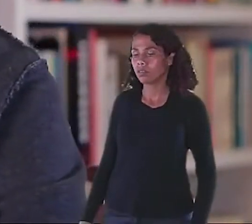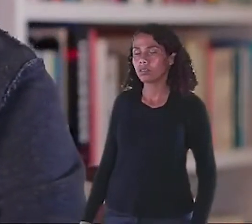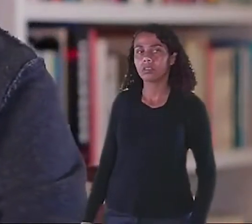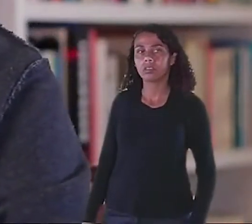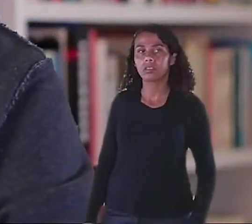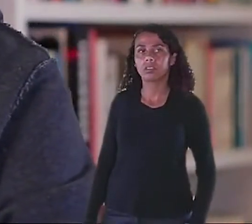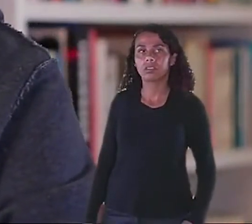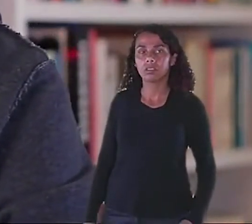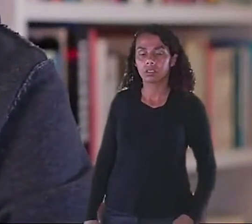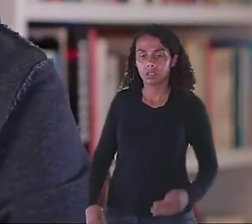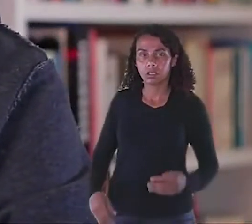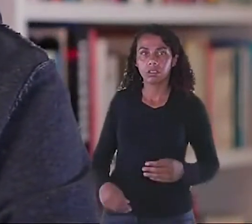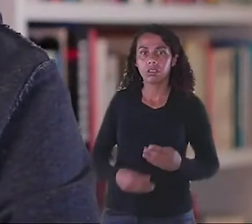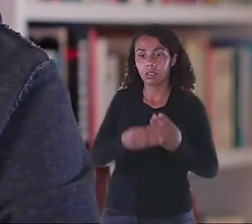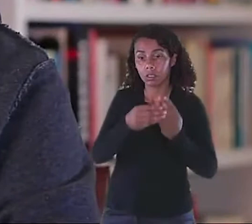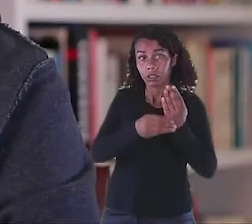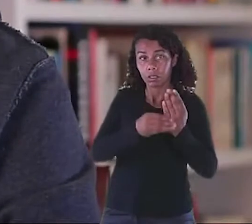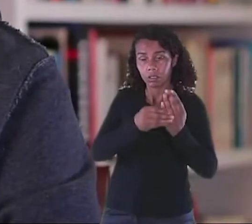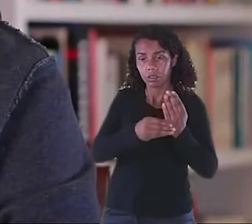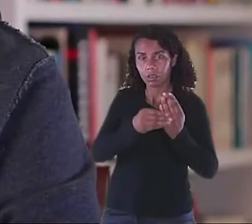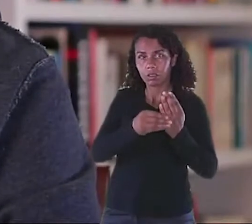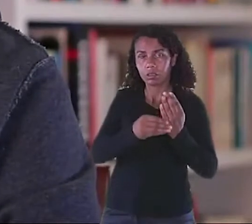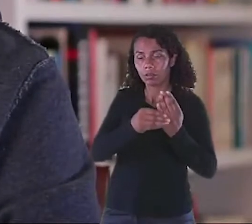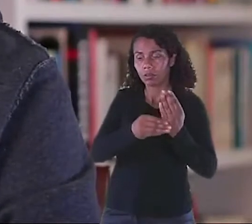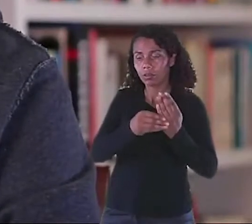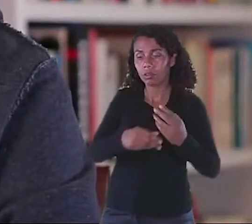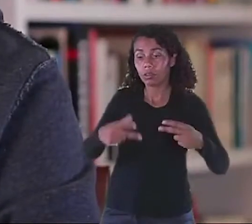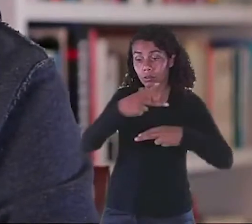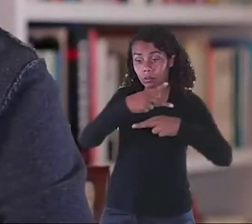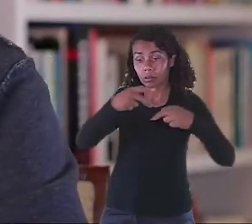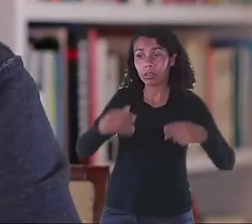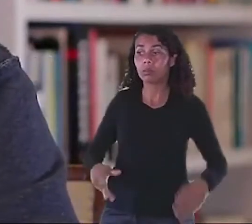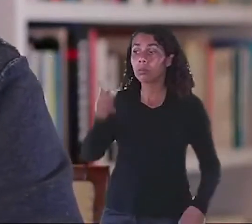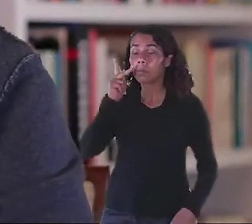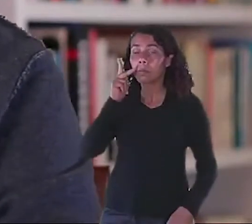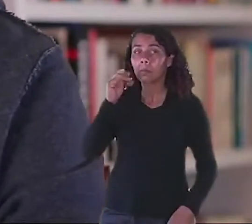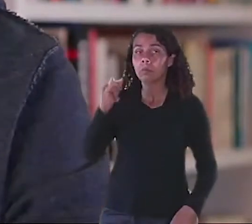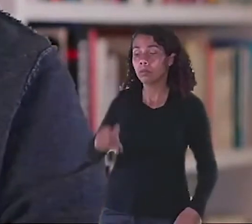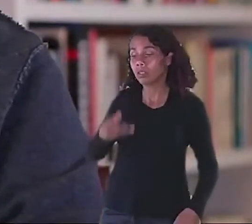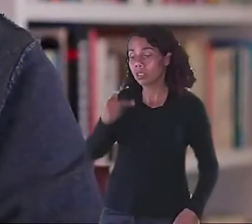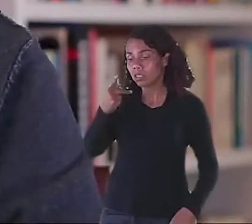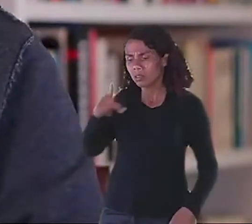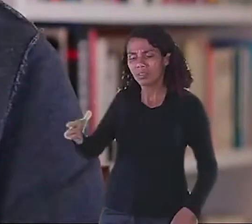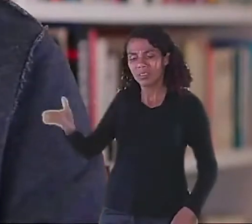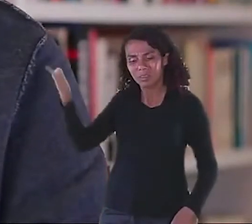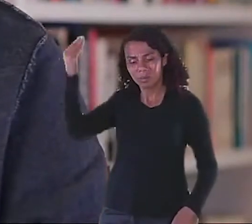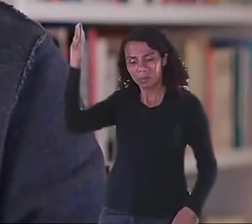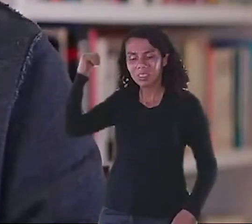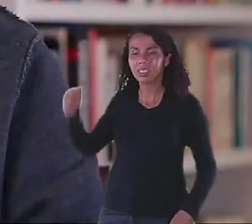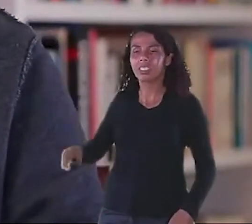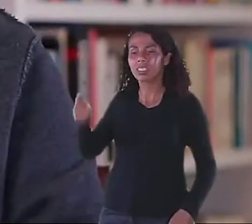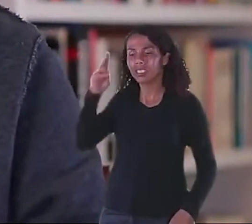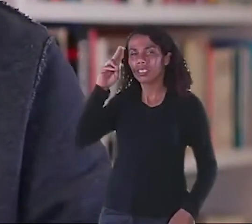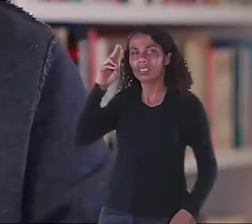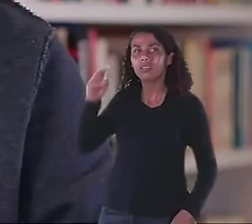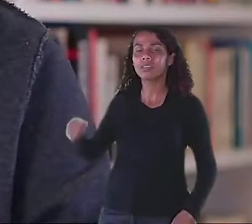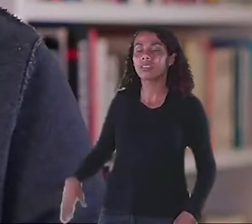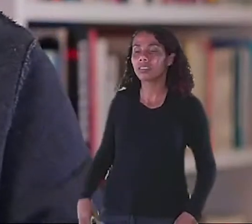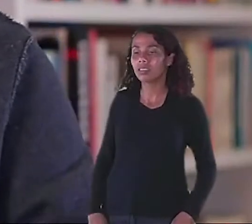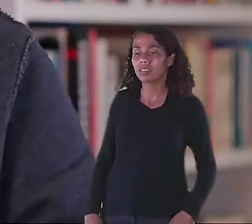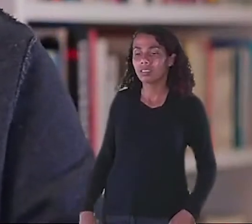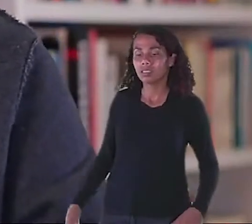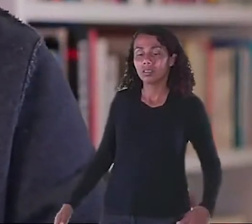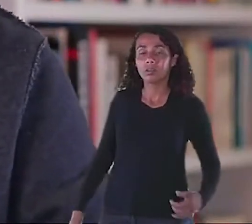edições do meu projeto Sempre um Papo com seu pai. Algumas das mais divertidas foi que eu inventei um troço que chamava Sempre um Papo